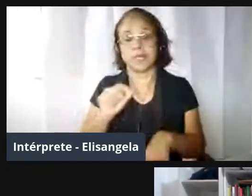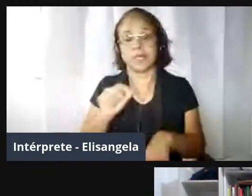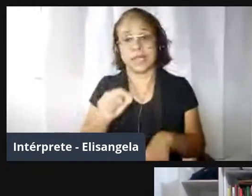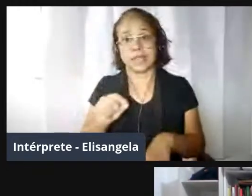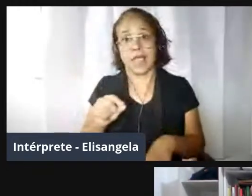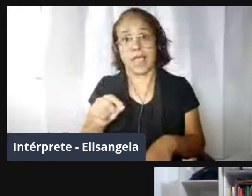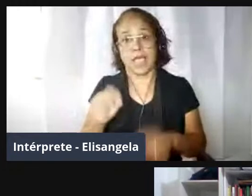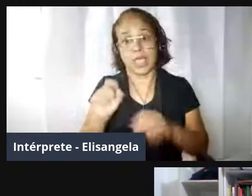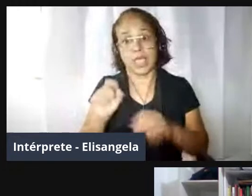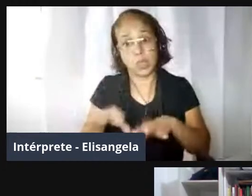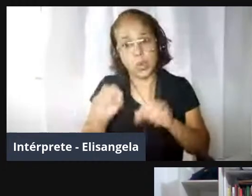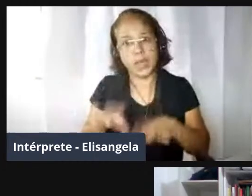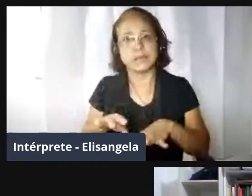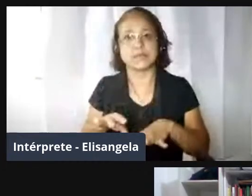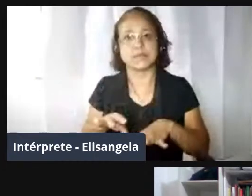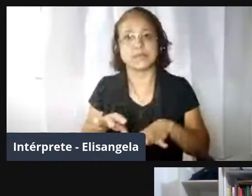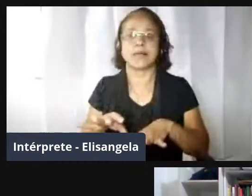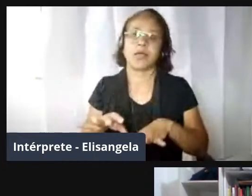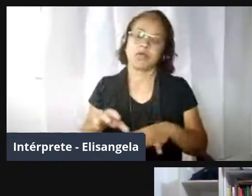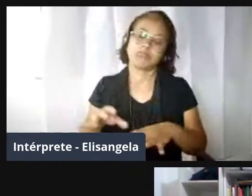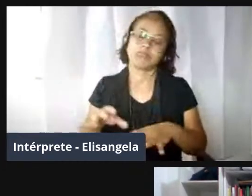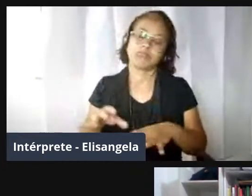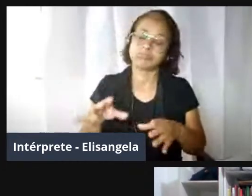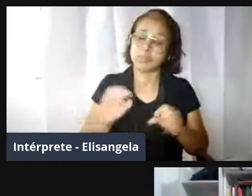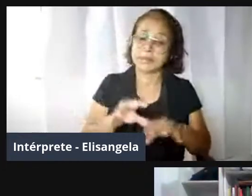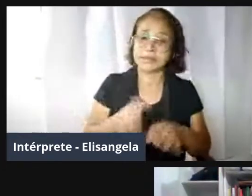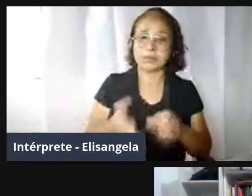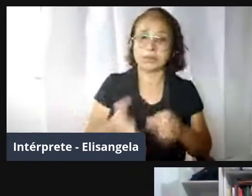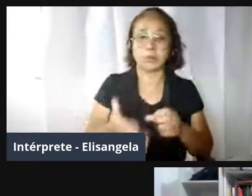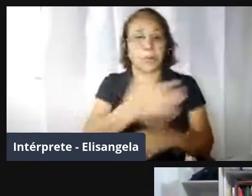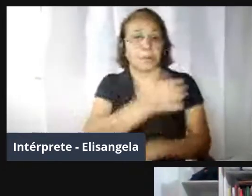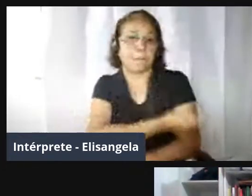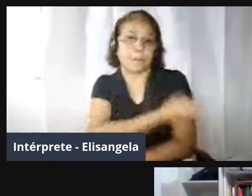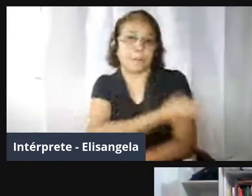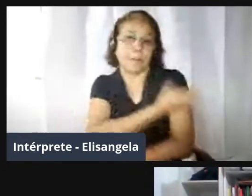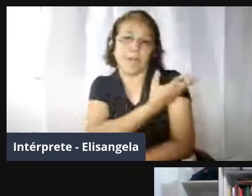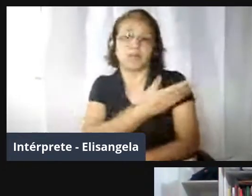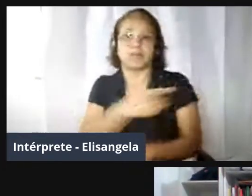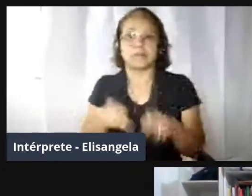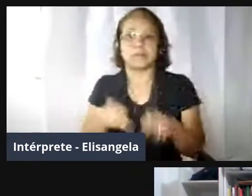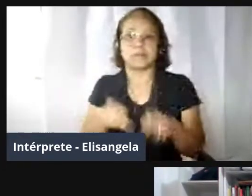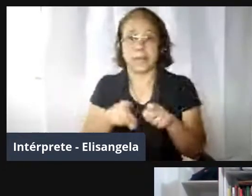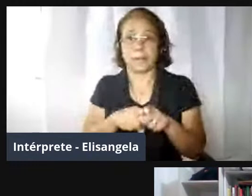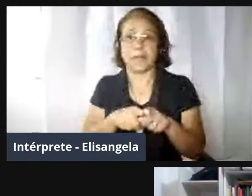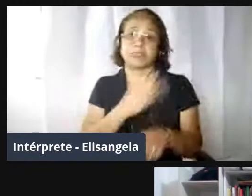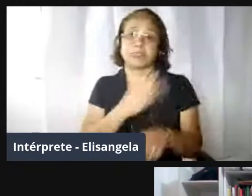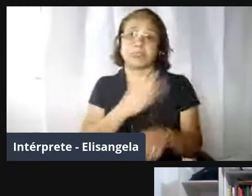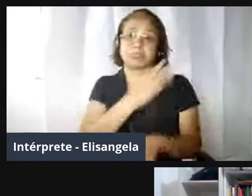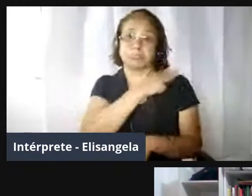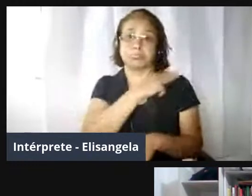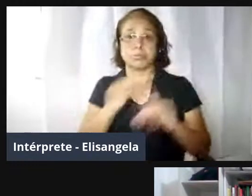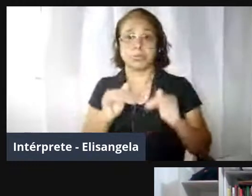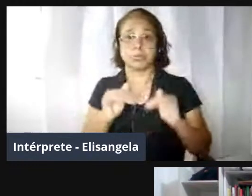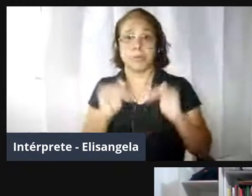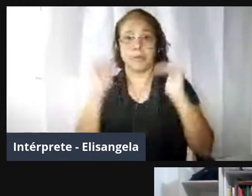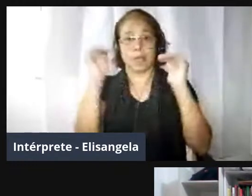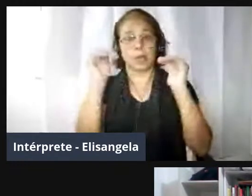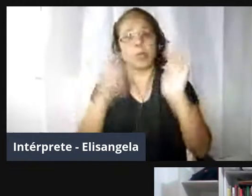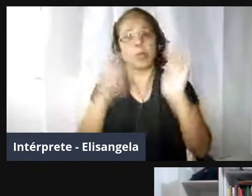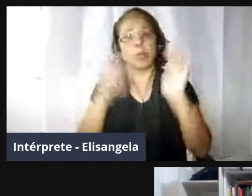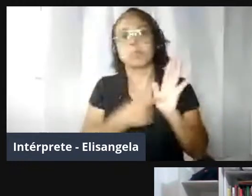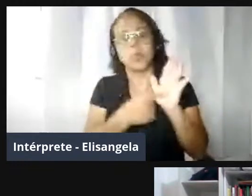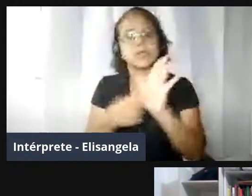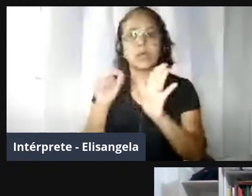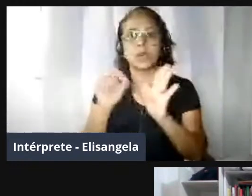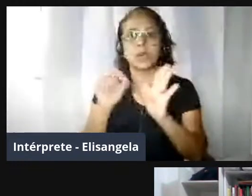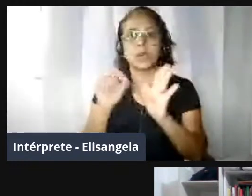do fundamental, do ensino médio, do ensino superior, vem sendo cotidianamente achincalhado, acho que mostrar um pouco, né, a importância desses estudos para perceber quais